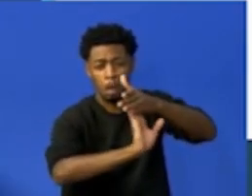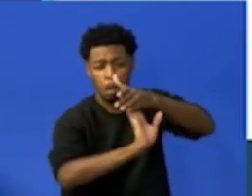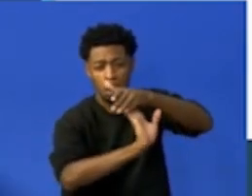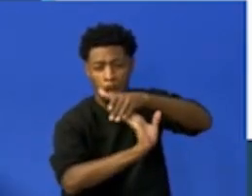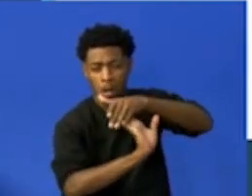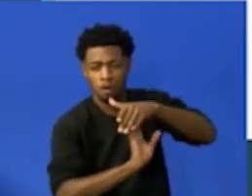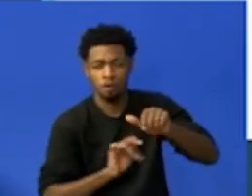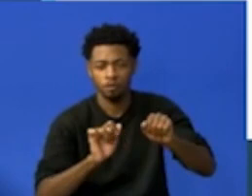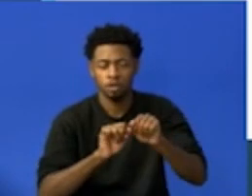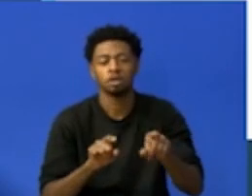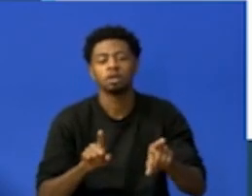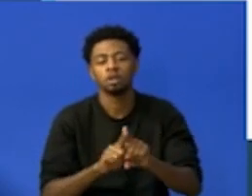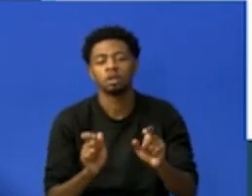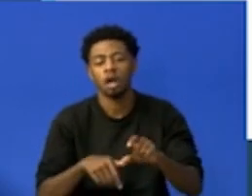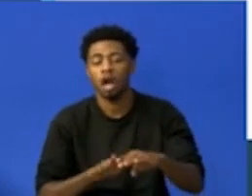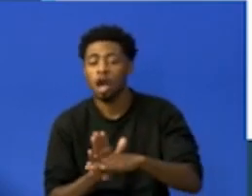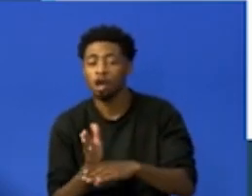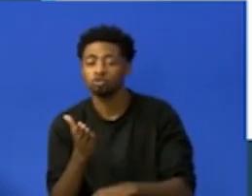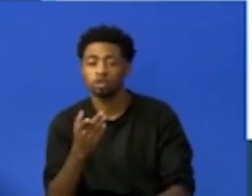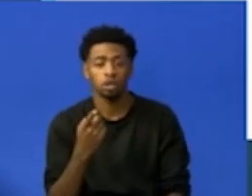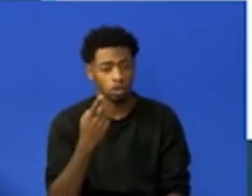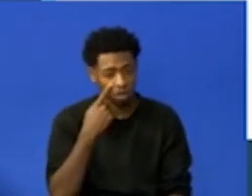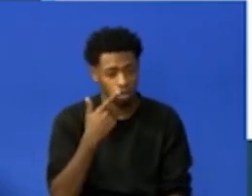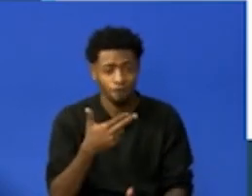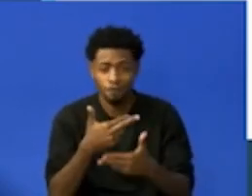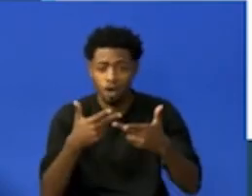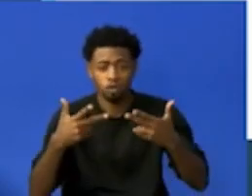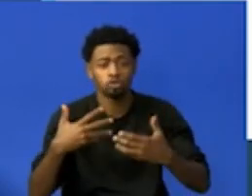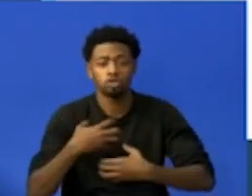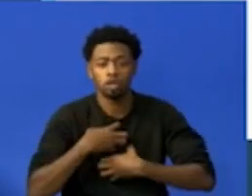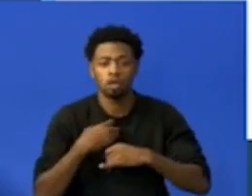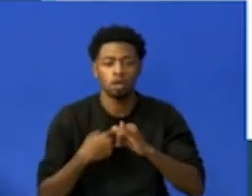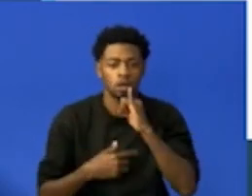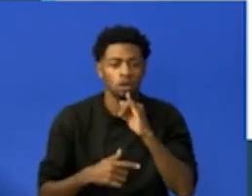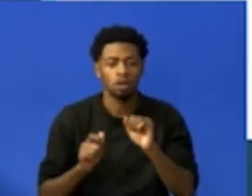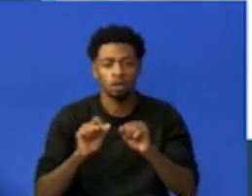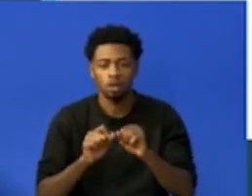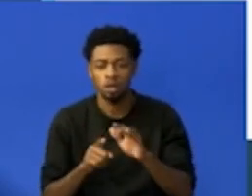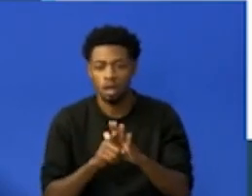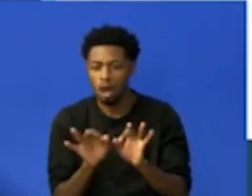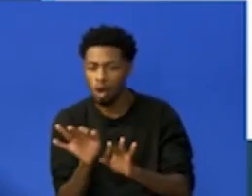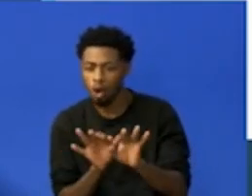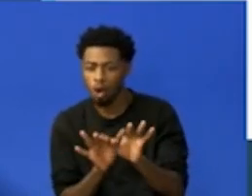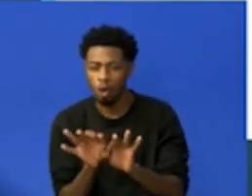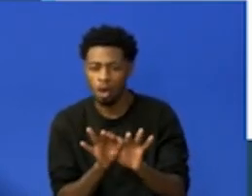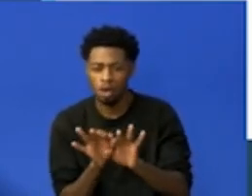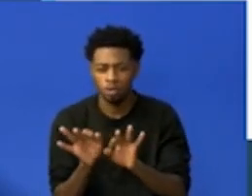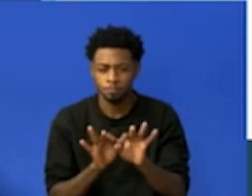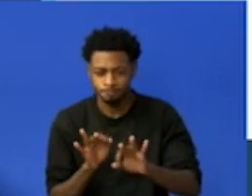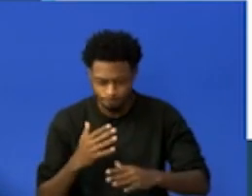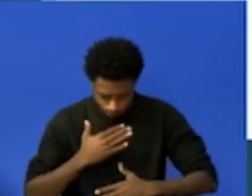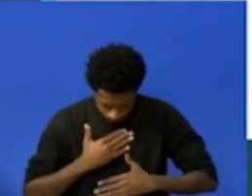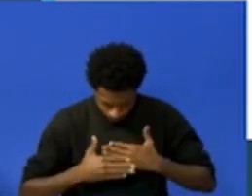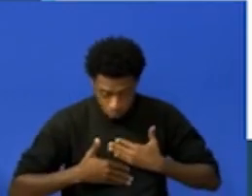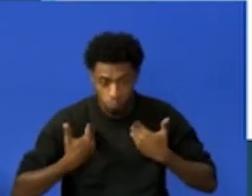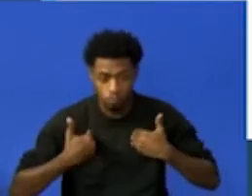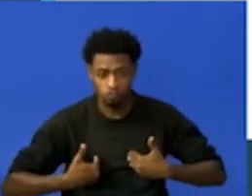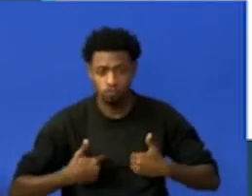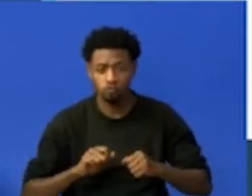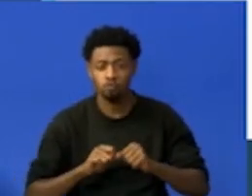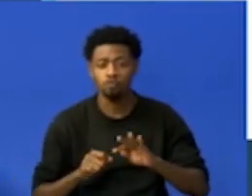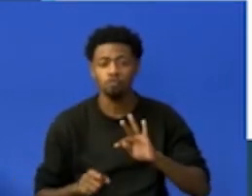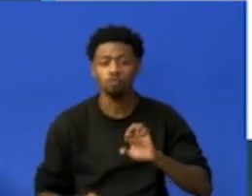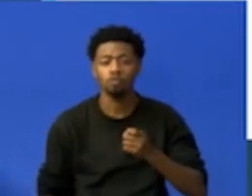realizar. E ela também vai ajudar em vários aspectos, como na correção postural e no alívio das